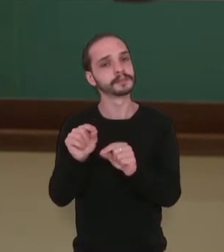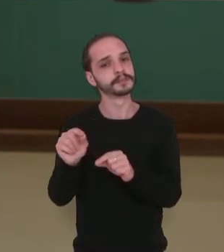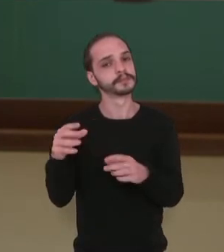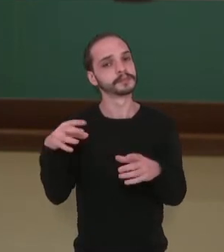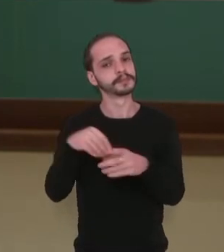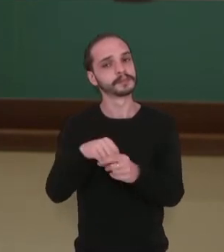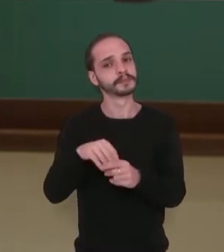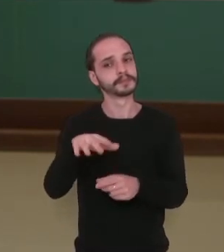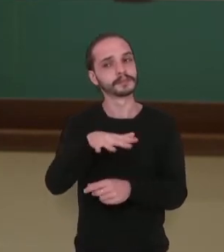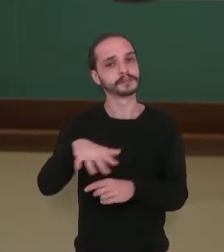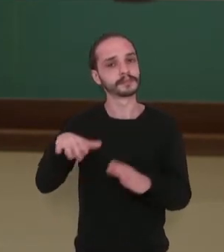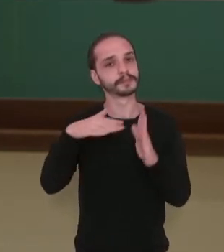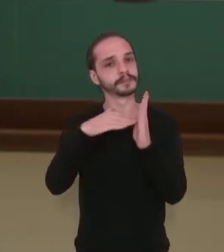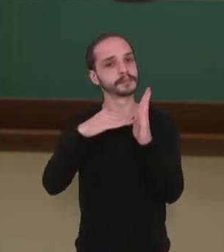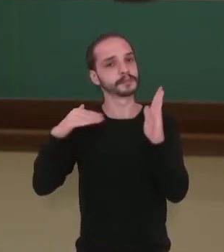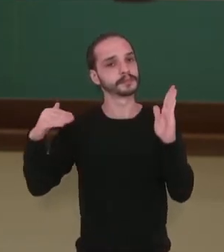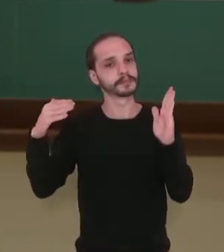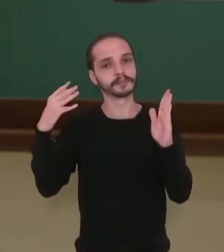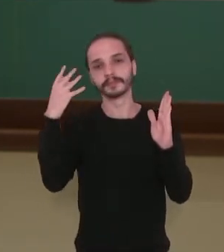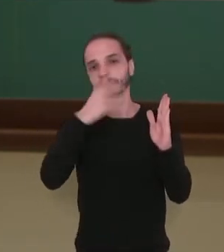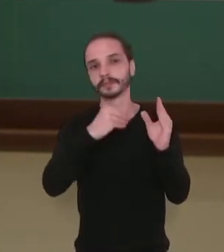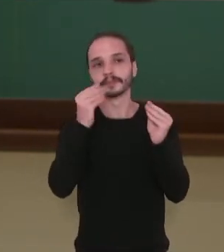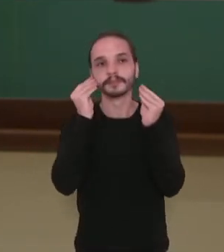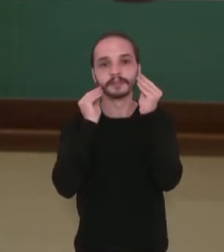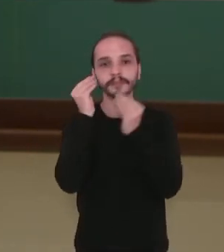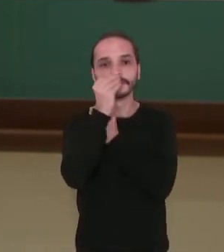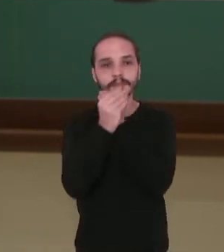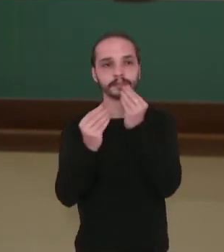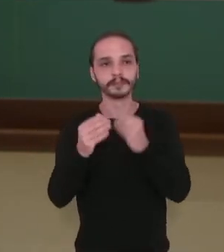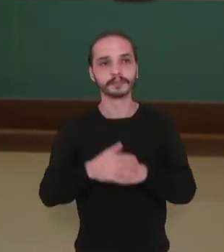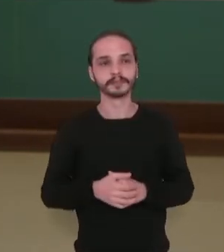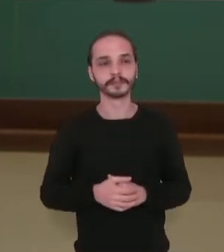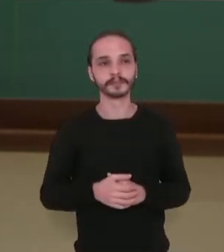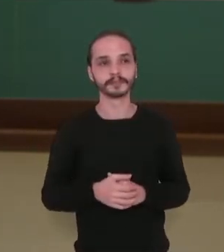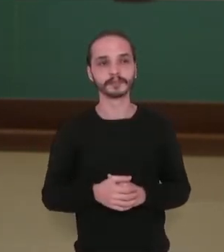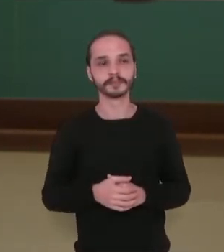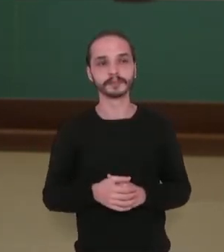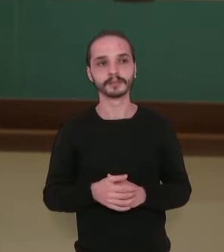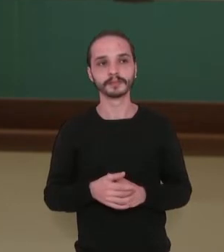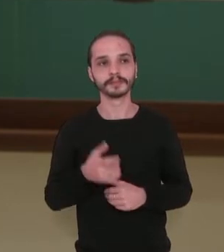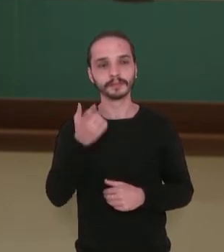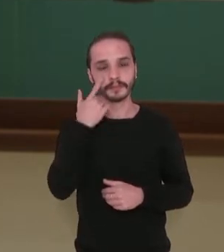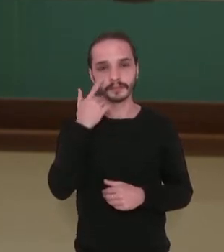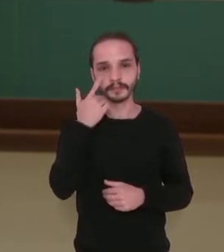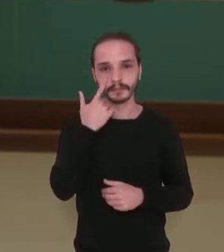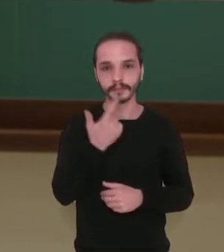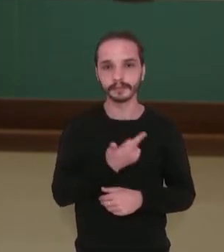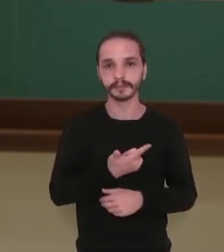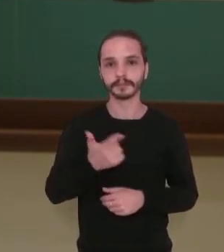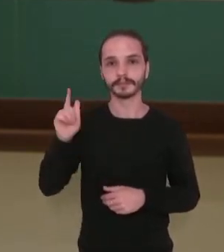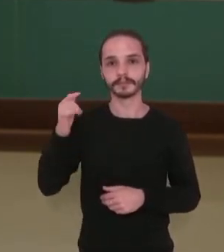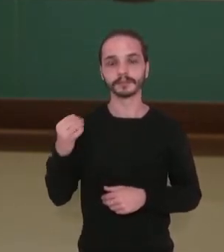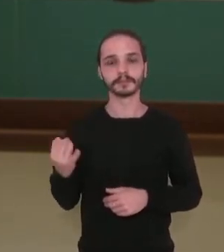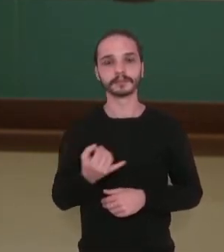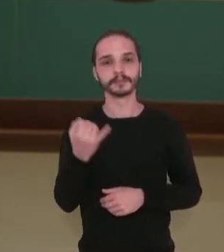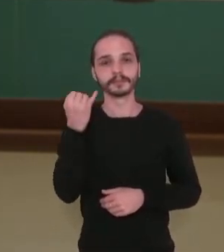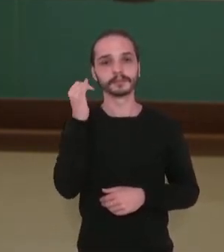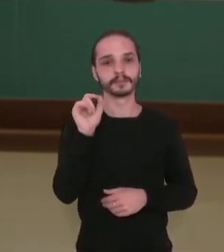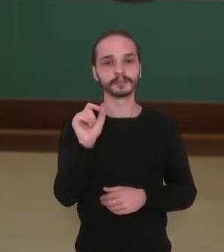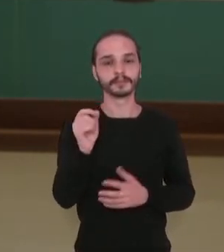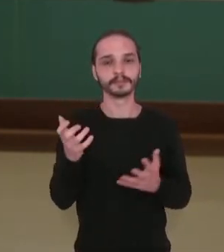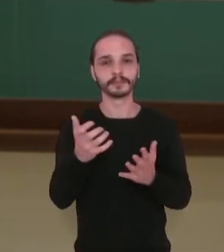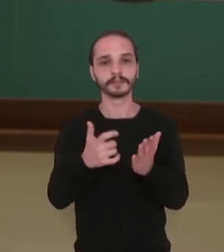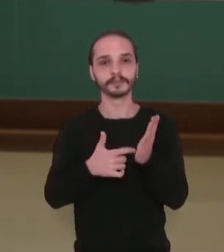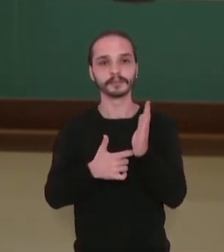aí no campo da estética. Olha aqui uma outra importância que eu quero mostrar. Mas, professora, aí eu